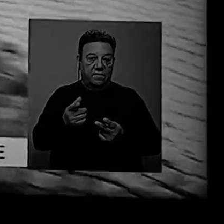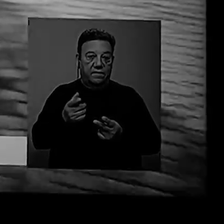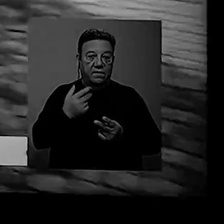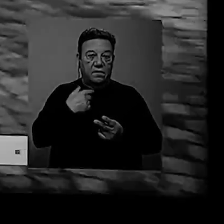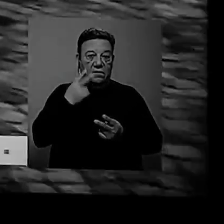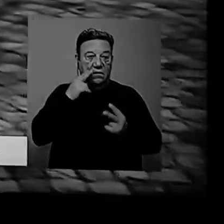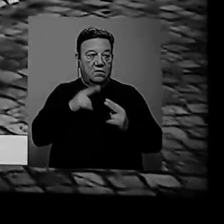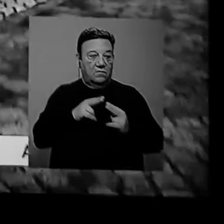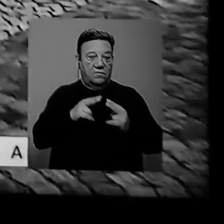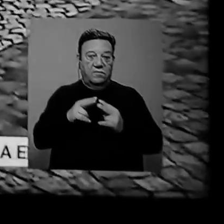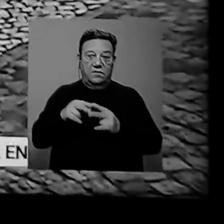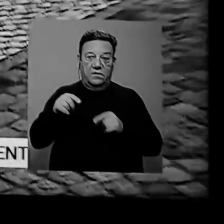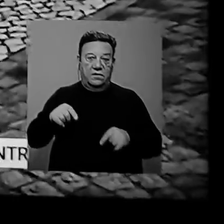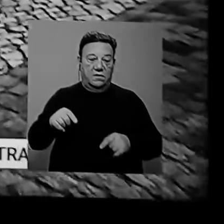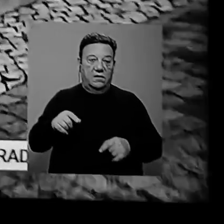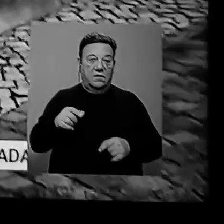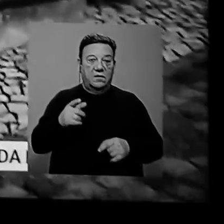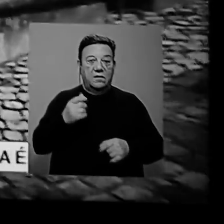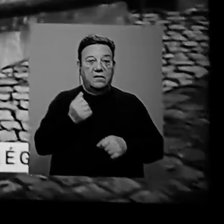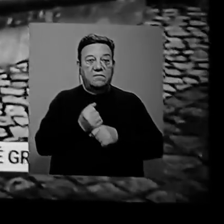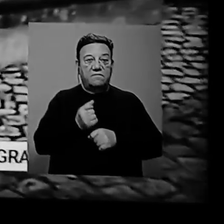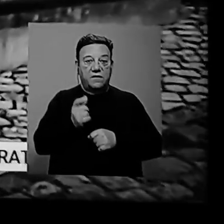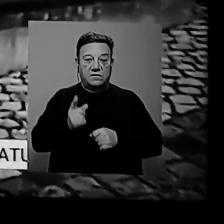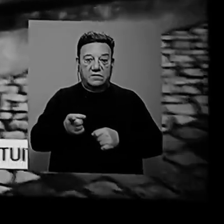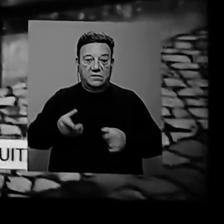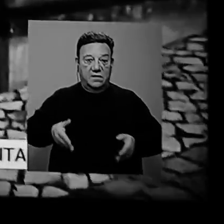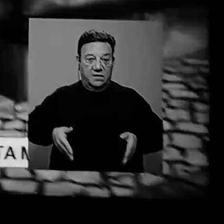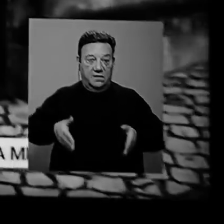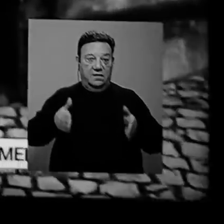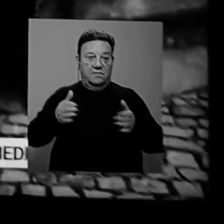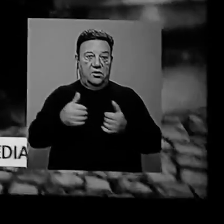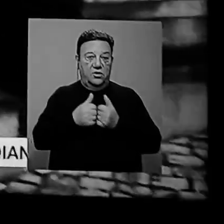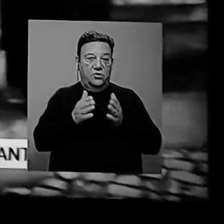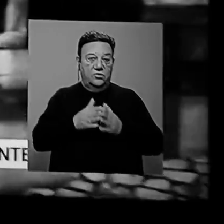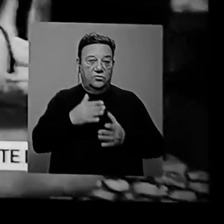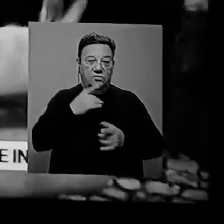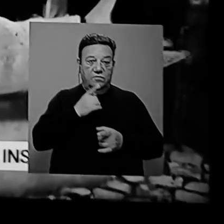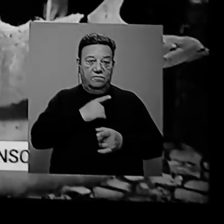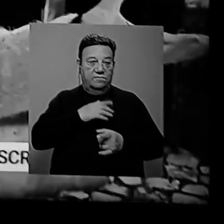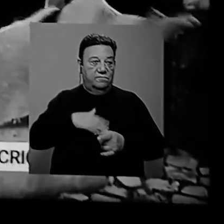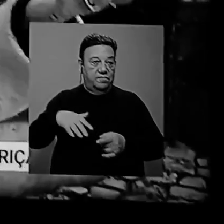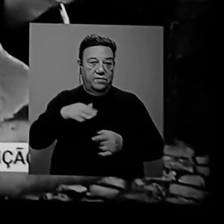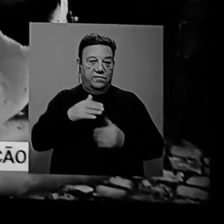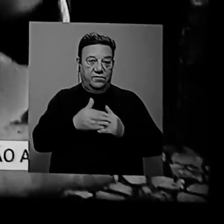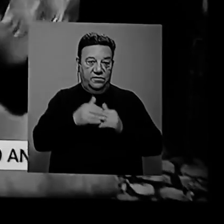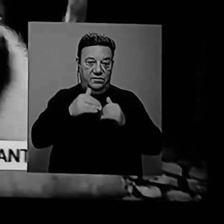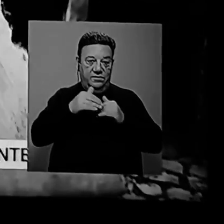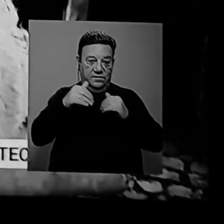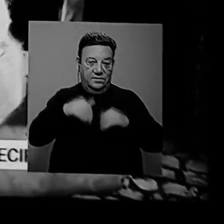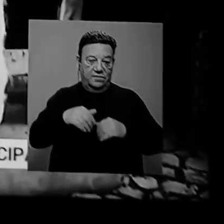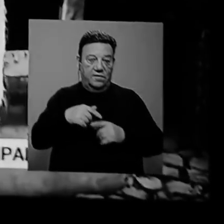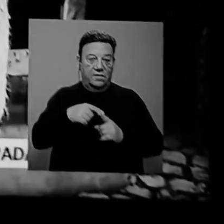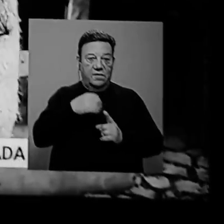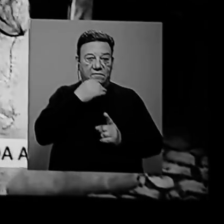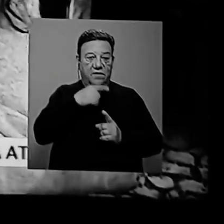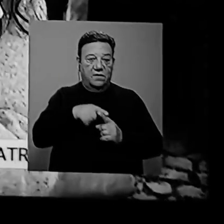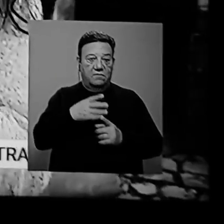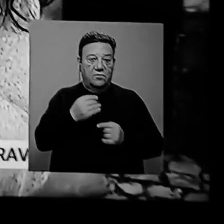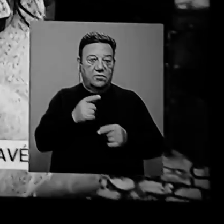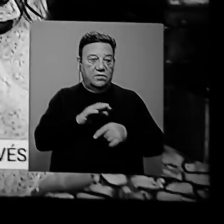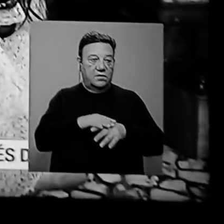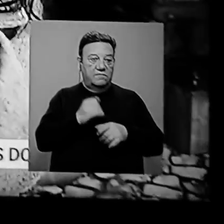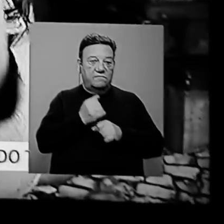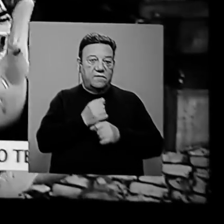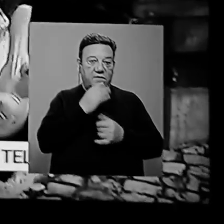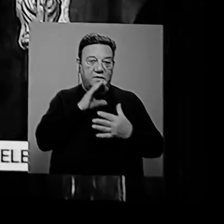nós vamos encontrar aqui e que faz com que esta Alameda e todo o próprio cemitério fale muito das mãos,